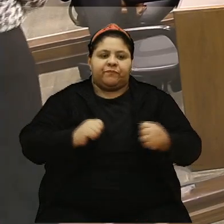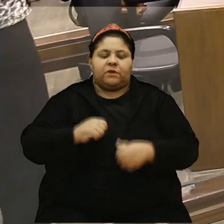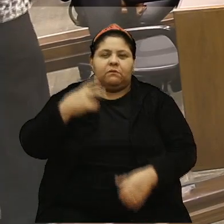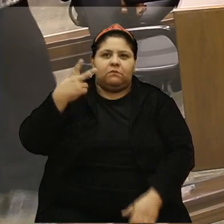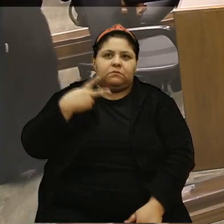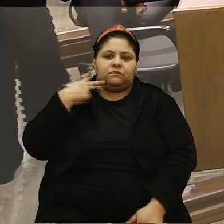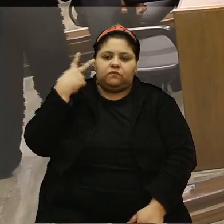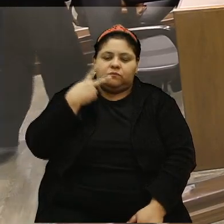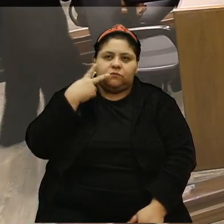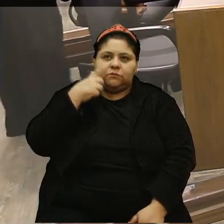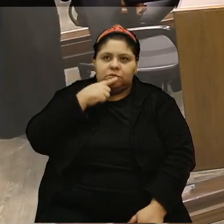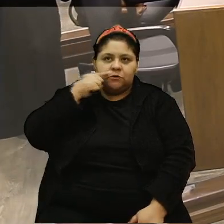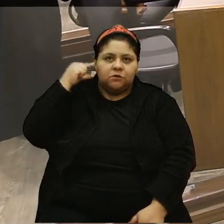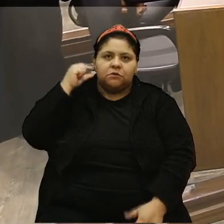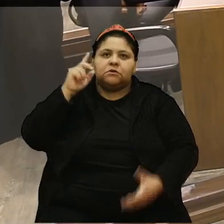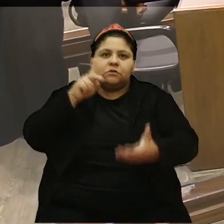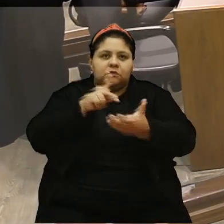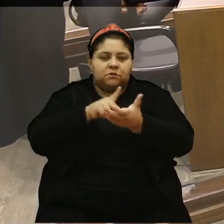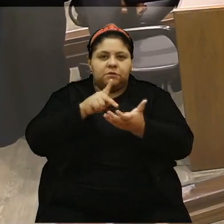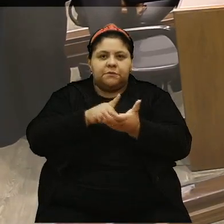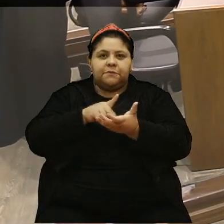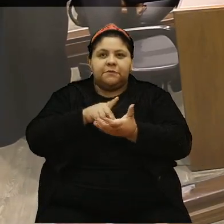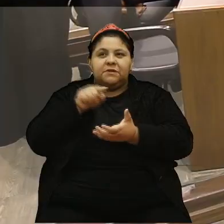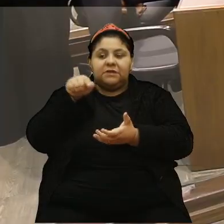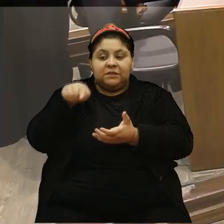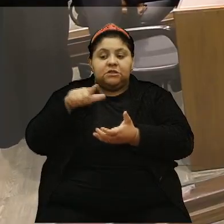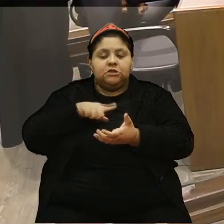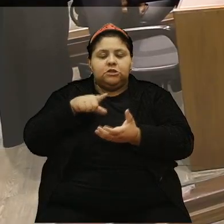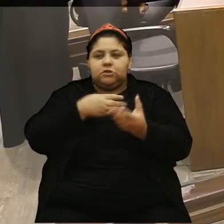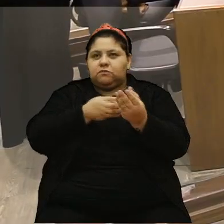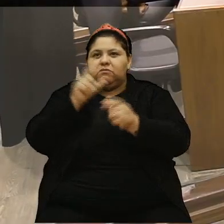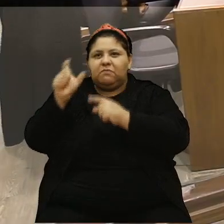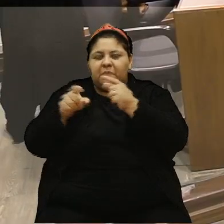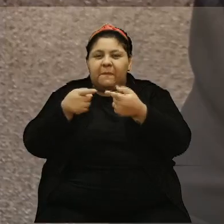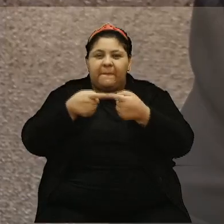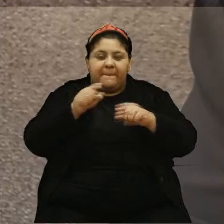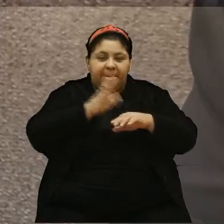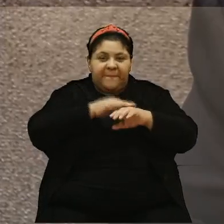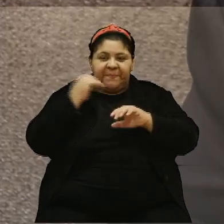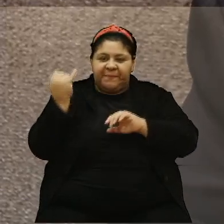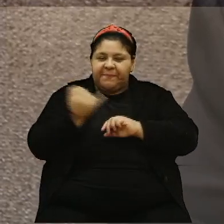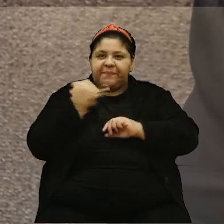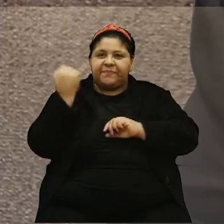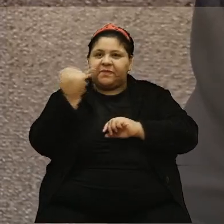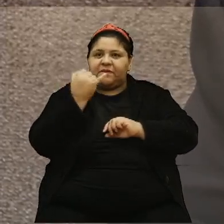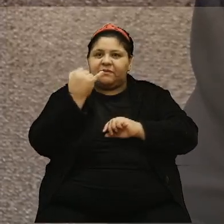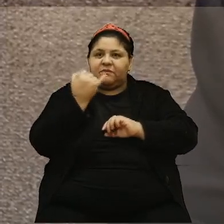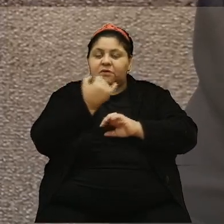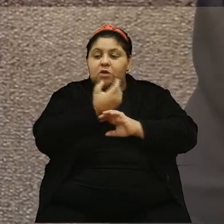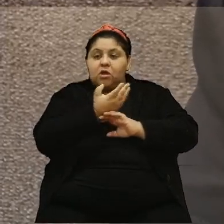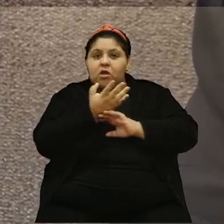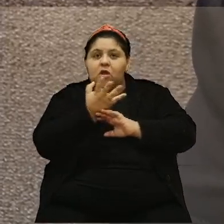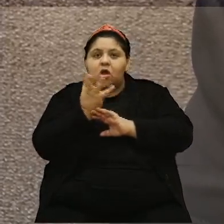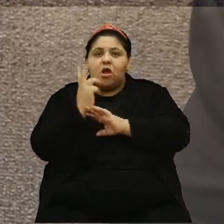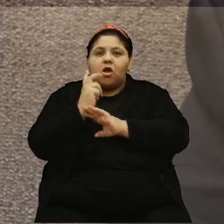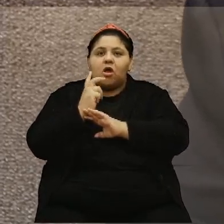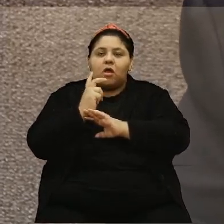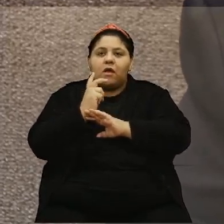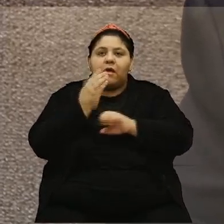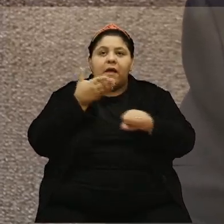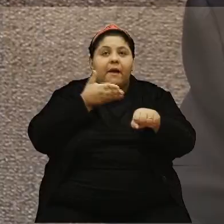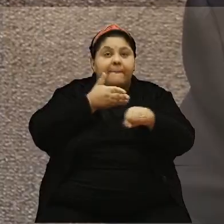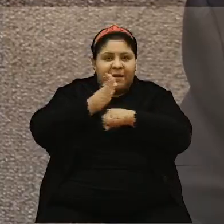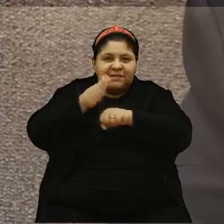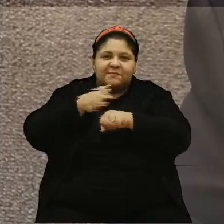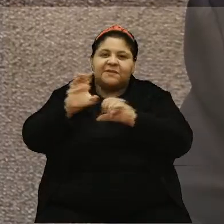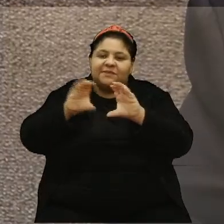Vereador Aldonei, de fato, lá em São Francisquinho tinham muitas pessoas, né? Mas o mais importante é a cotização da comunidade, elaborar um